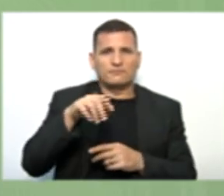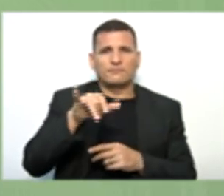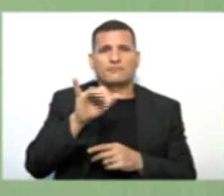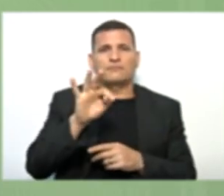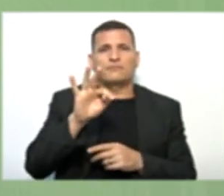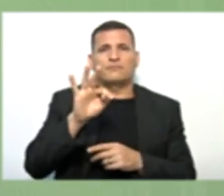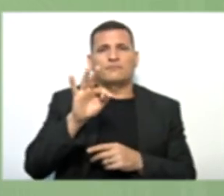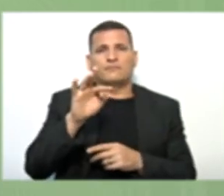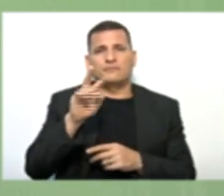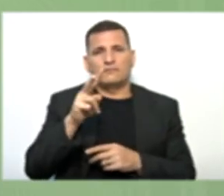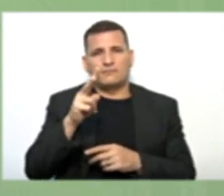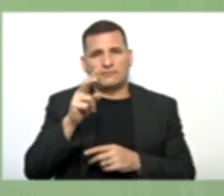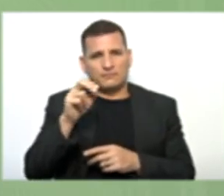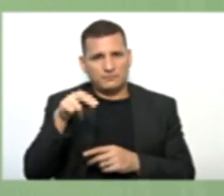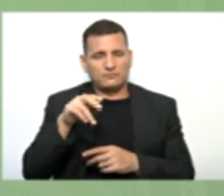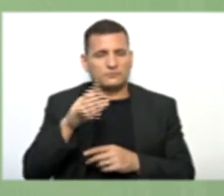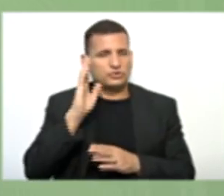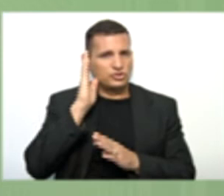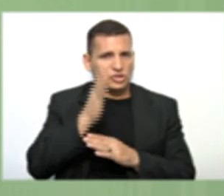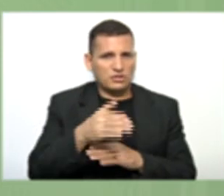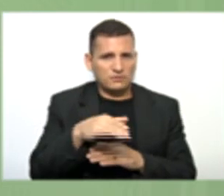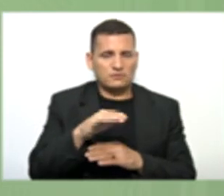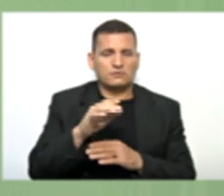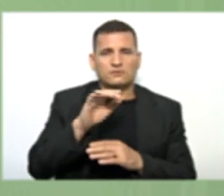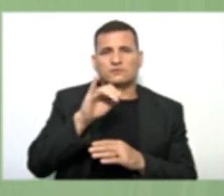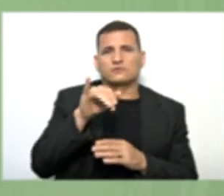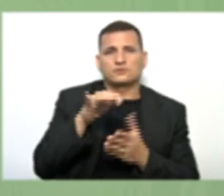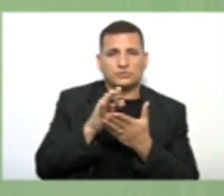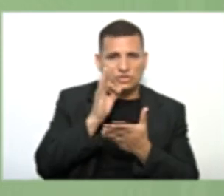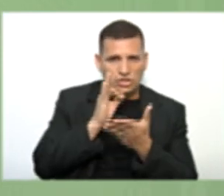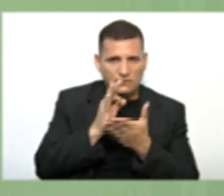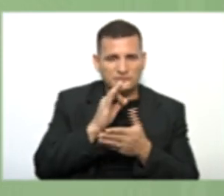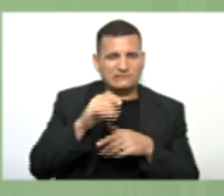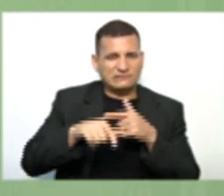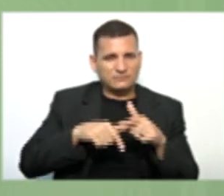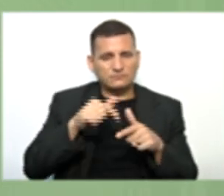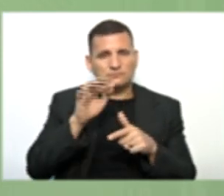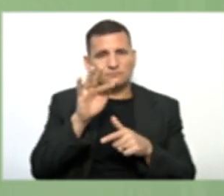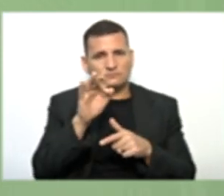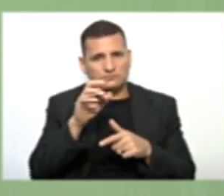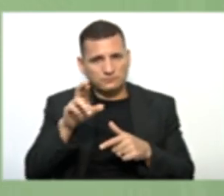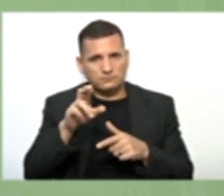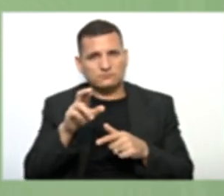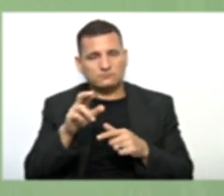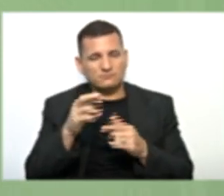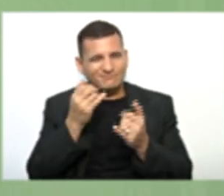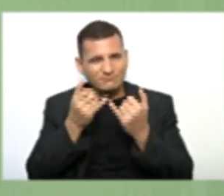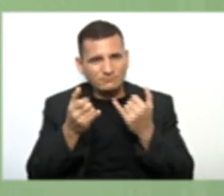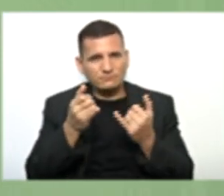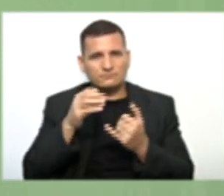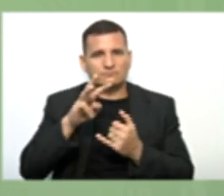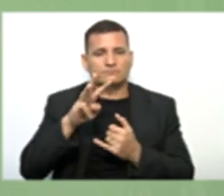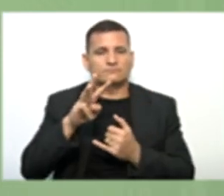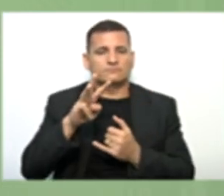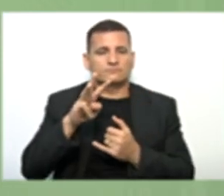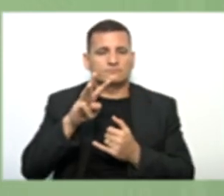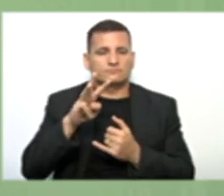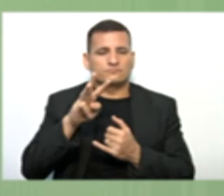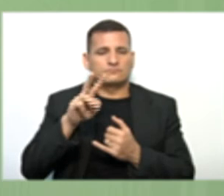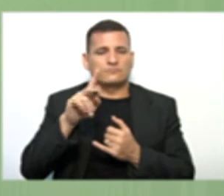né? Exatamente. O Java ele trabalha o for muito parecido com o while. Né? É,